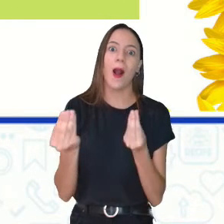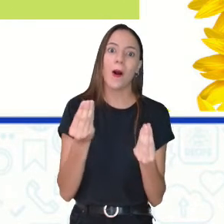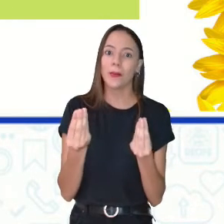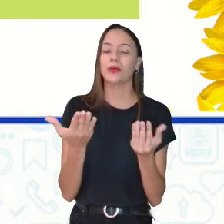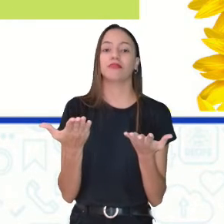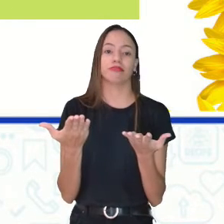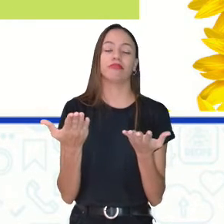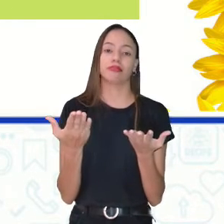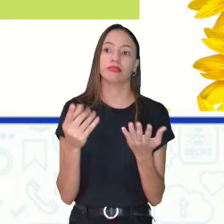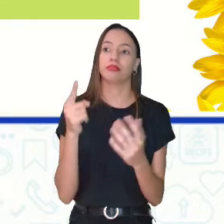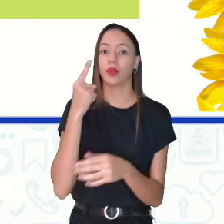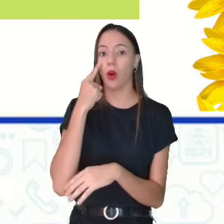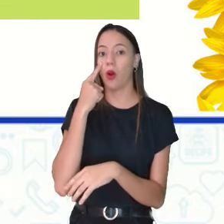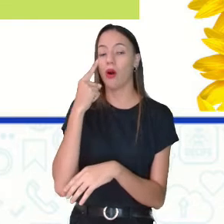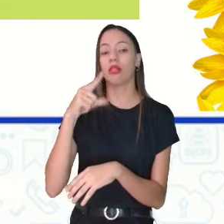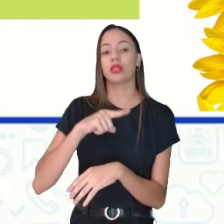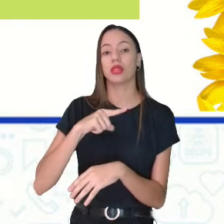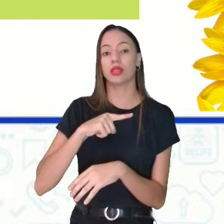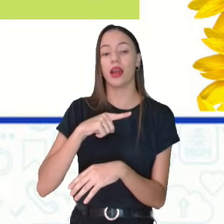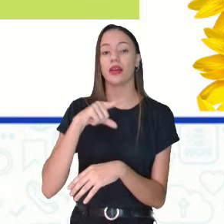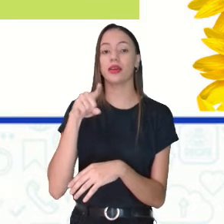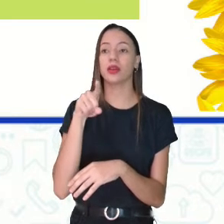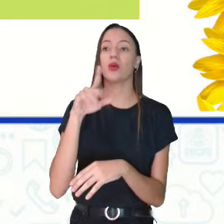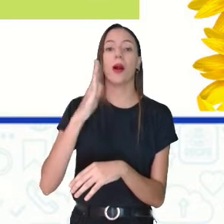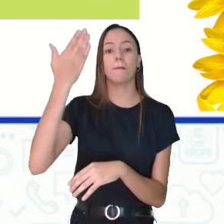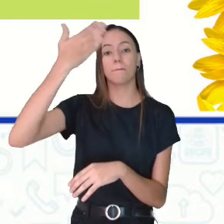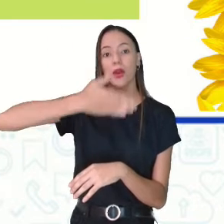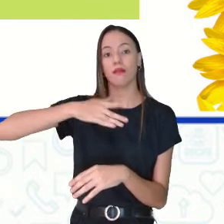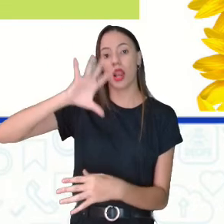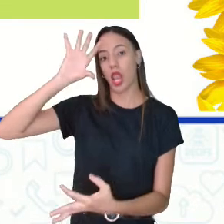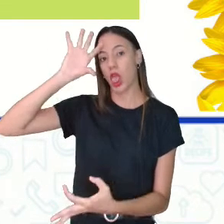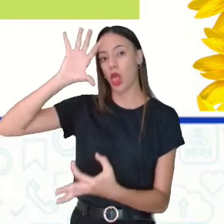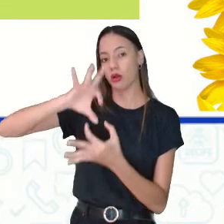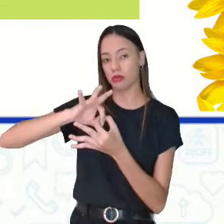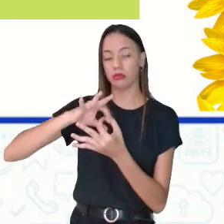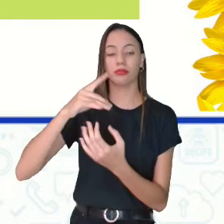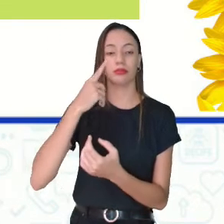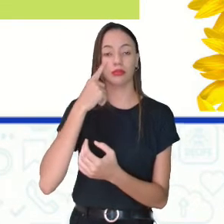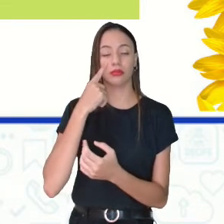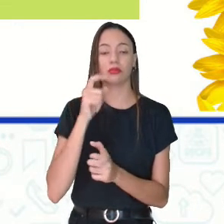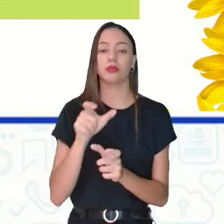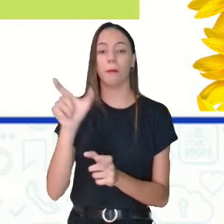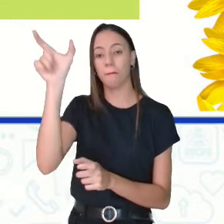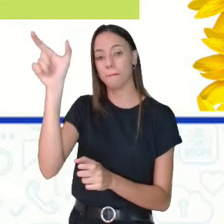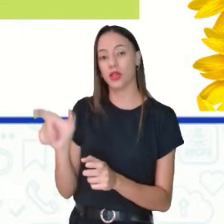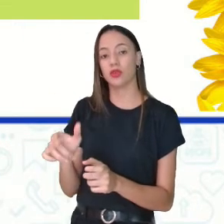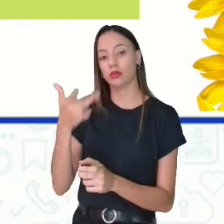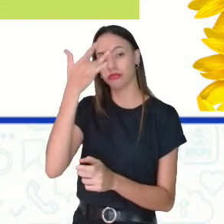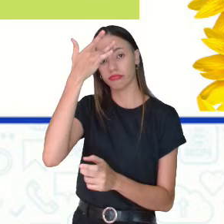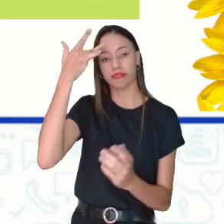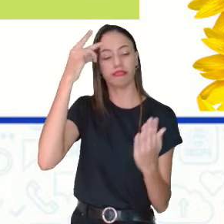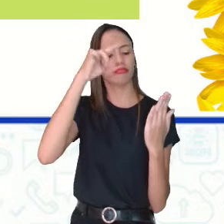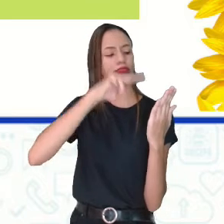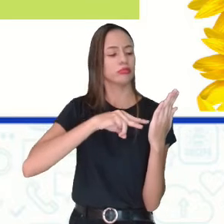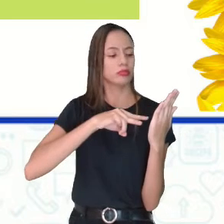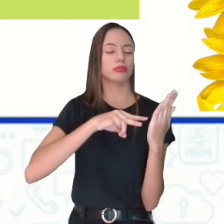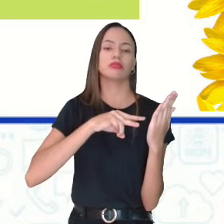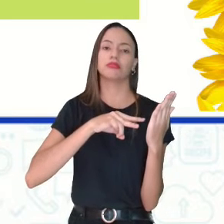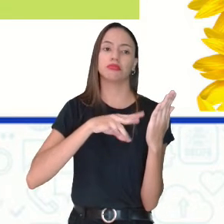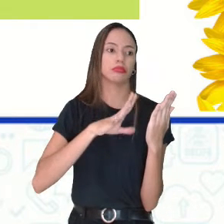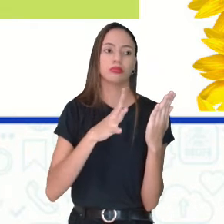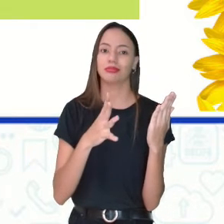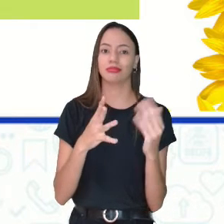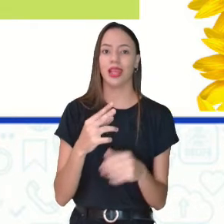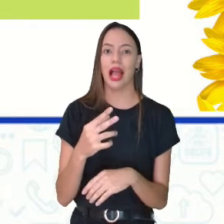fundamentação lógica. Note que a ideia que o leitor tentou passar era: não se pode